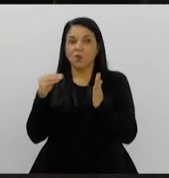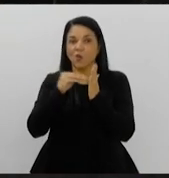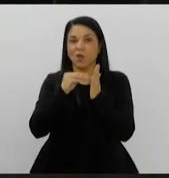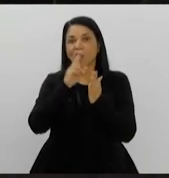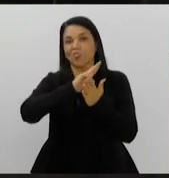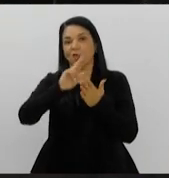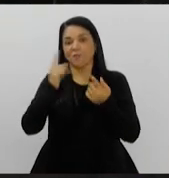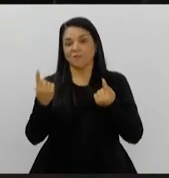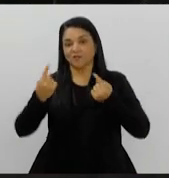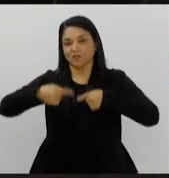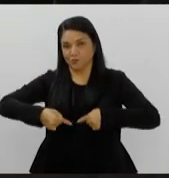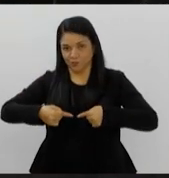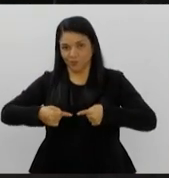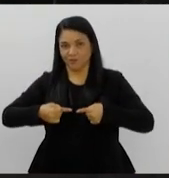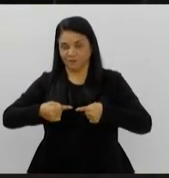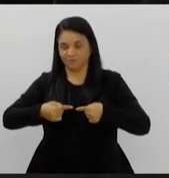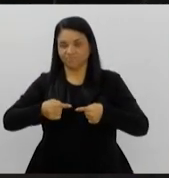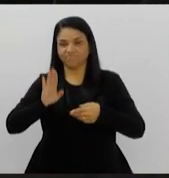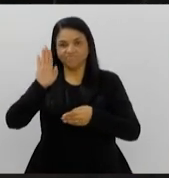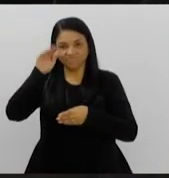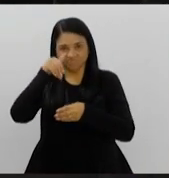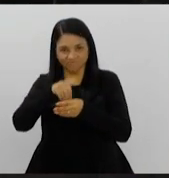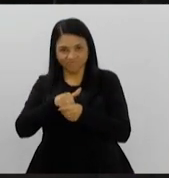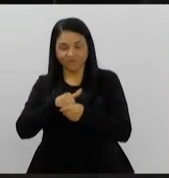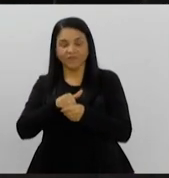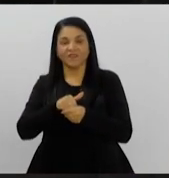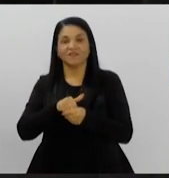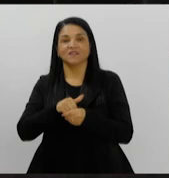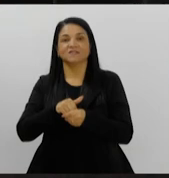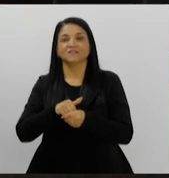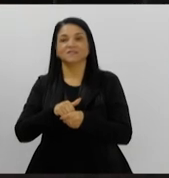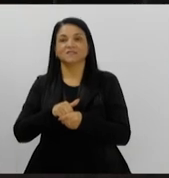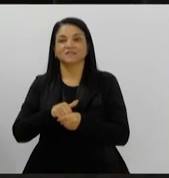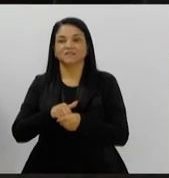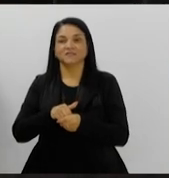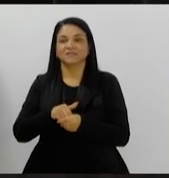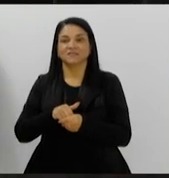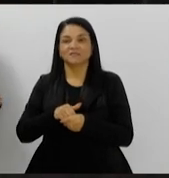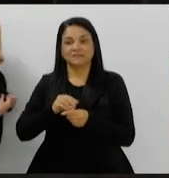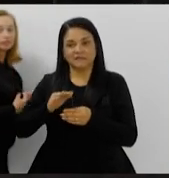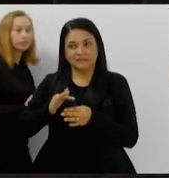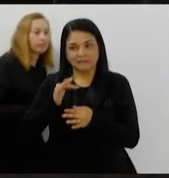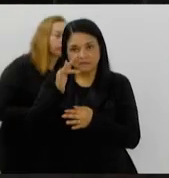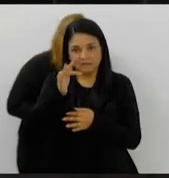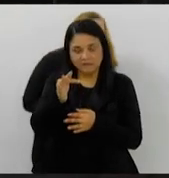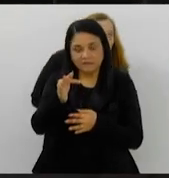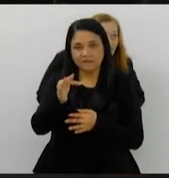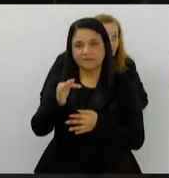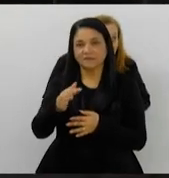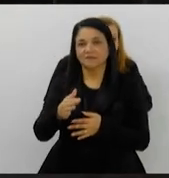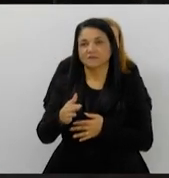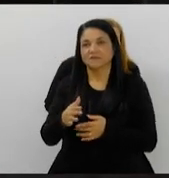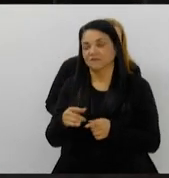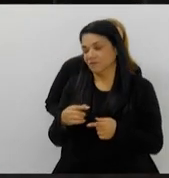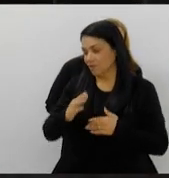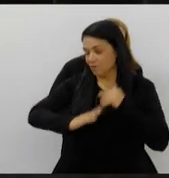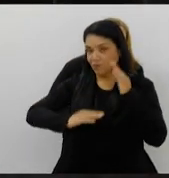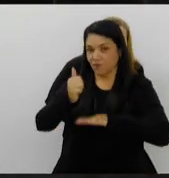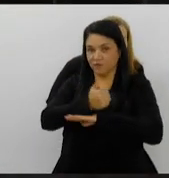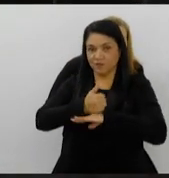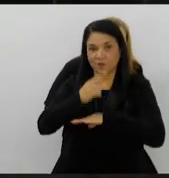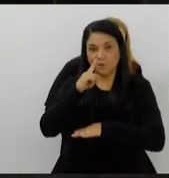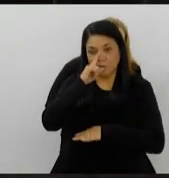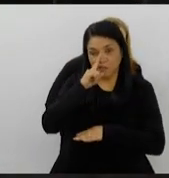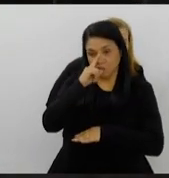né? Tem sido um processo desafiador. Daqui a pouco vai se tornar, já está se tornando profissão de